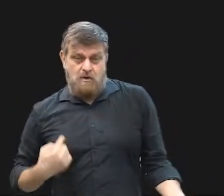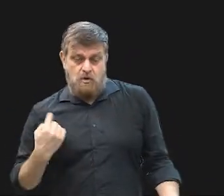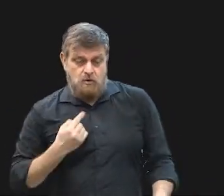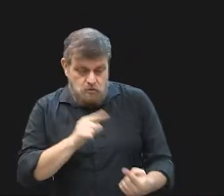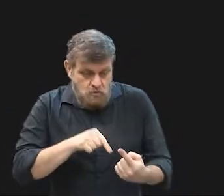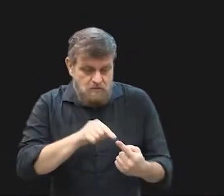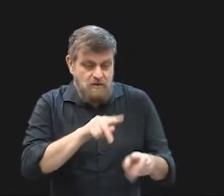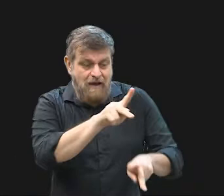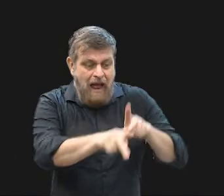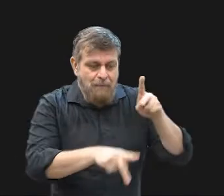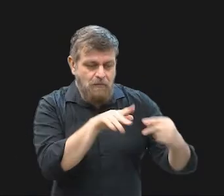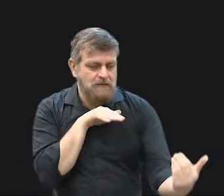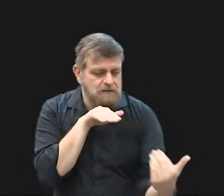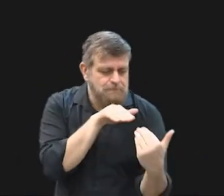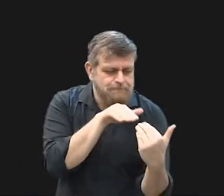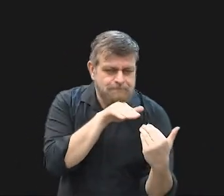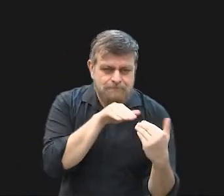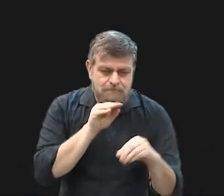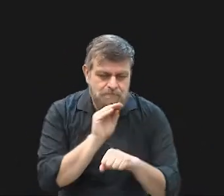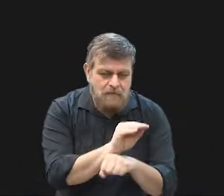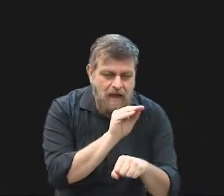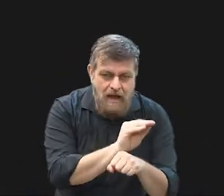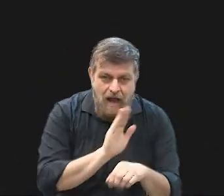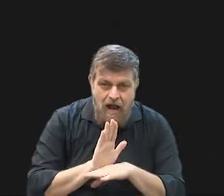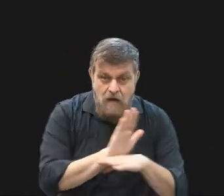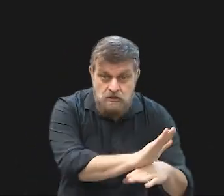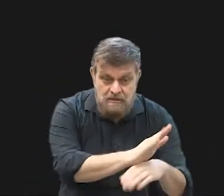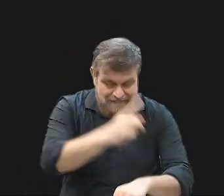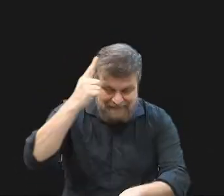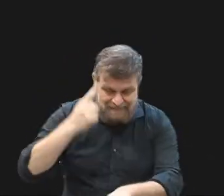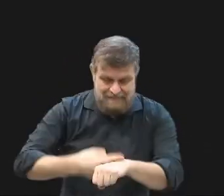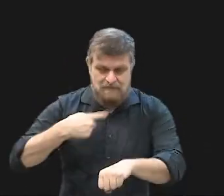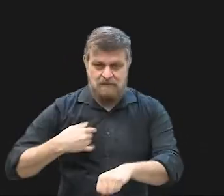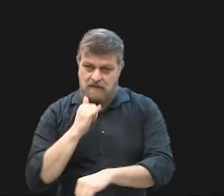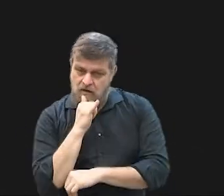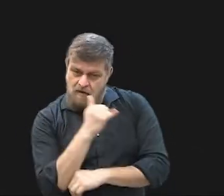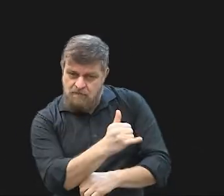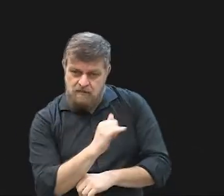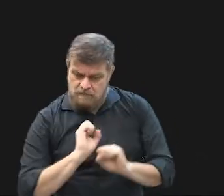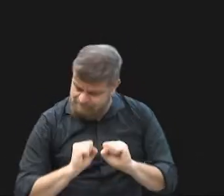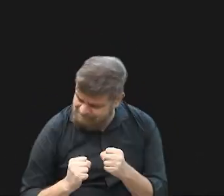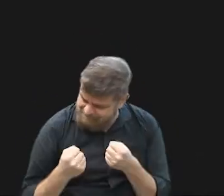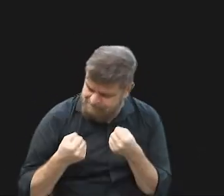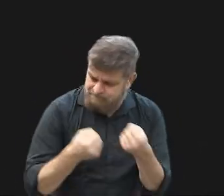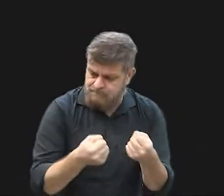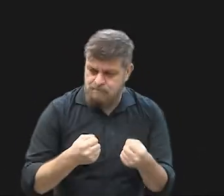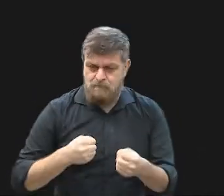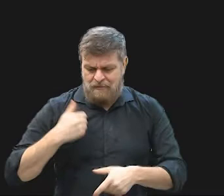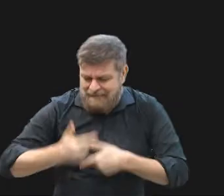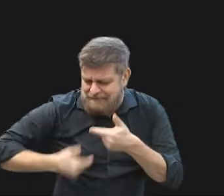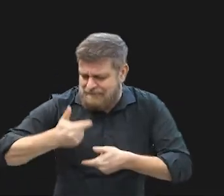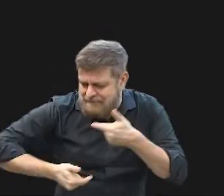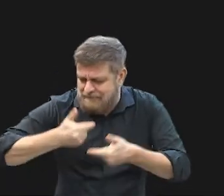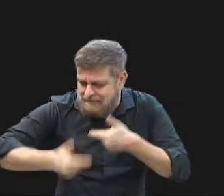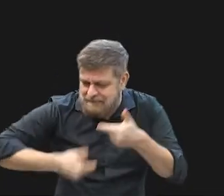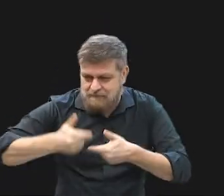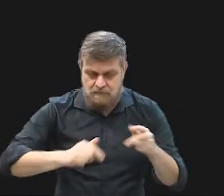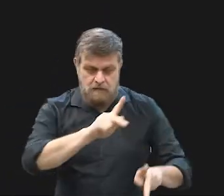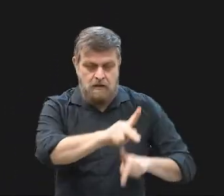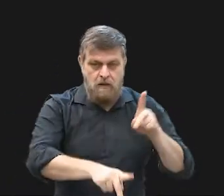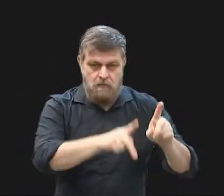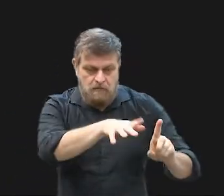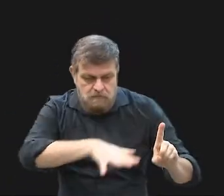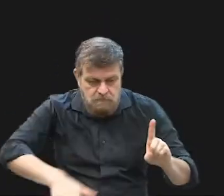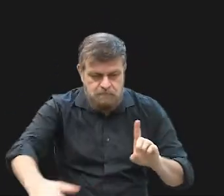a população. E nesse momento, realmente, eu pude dizer que eu intensifiquei o servir mesmo a população,